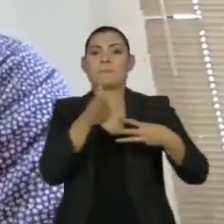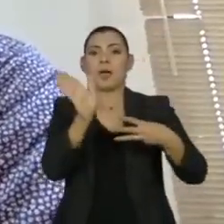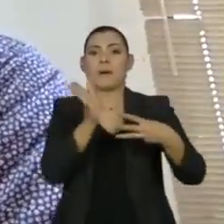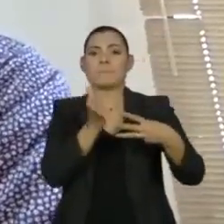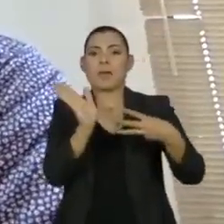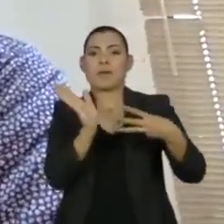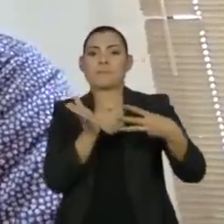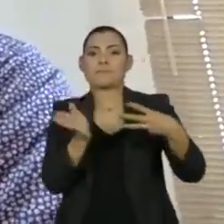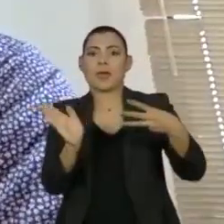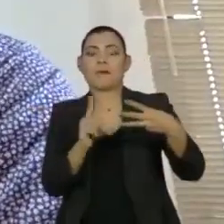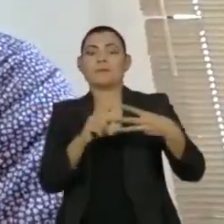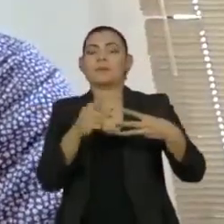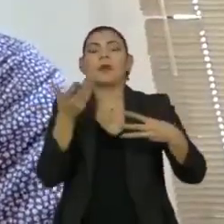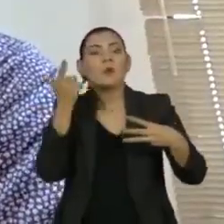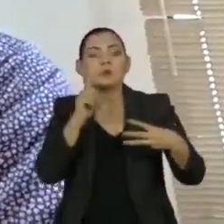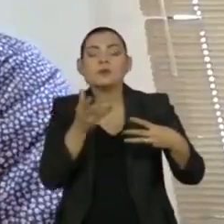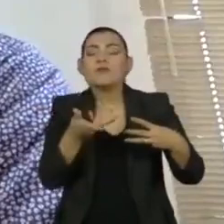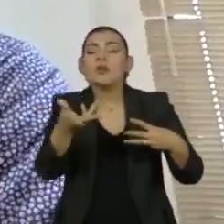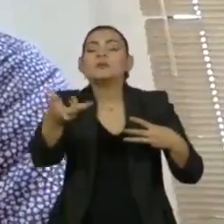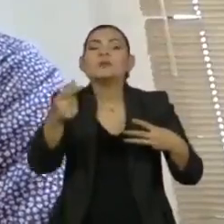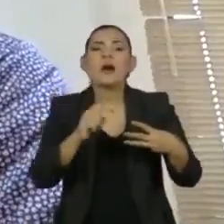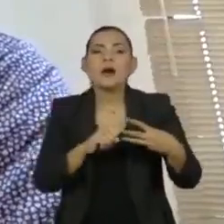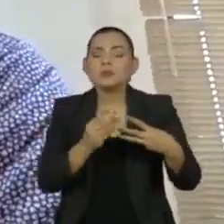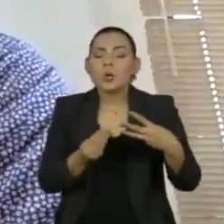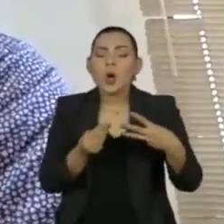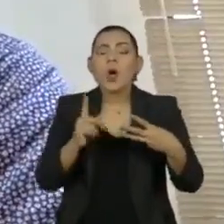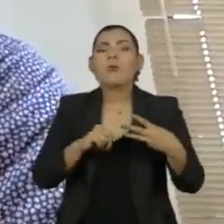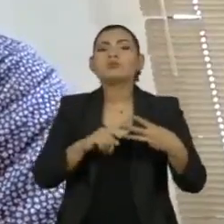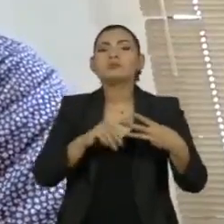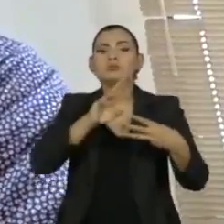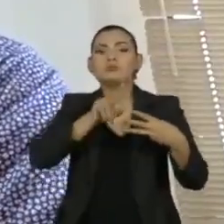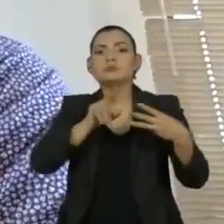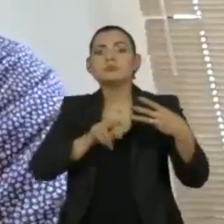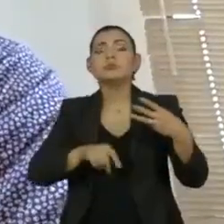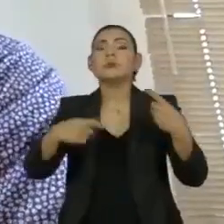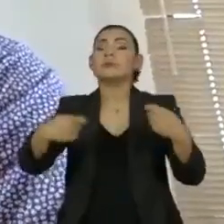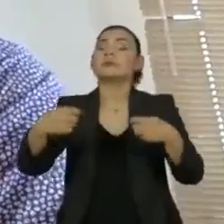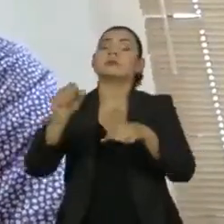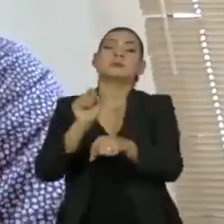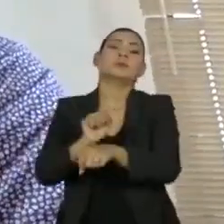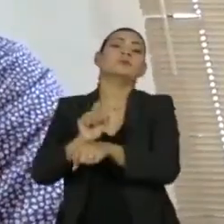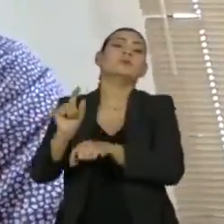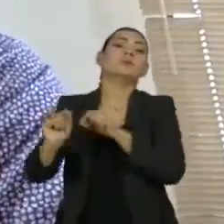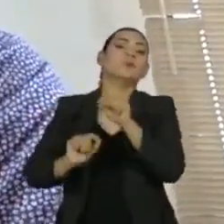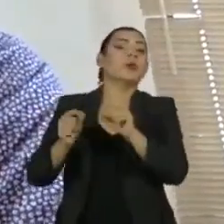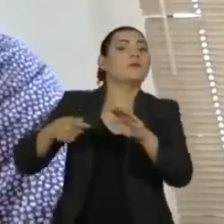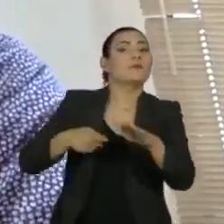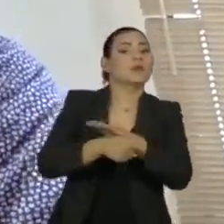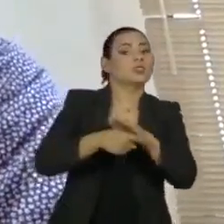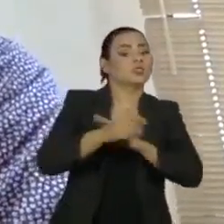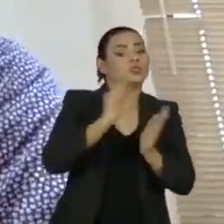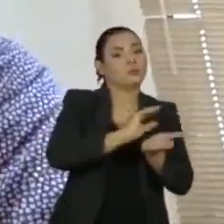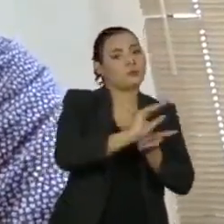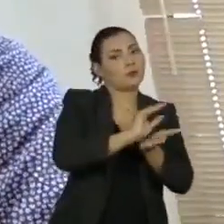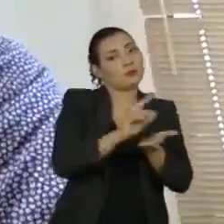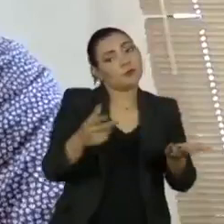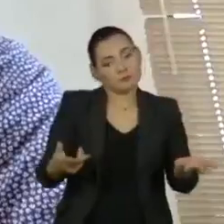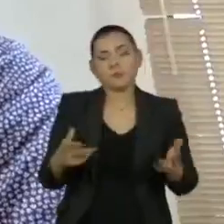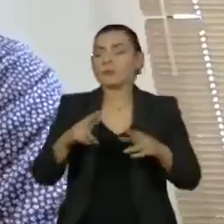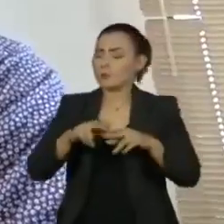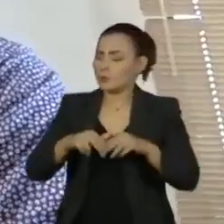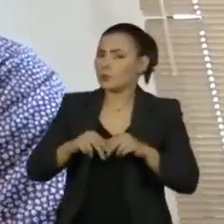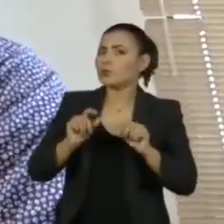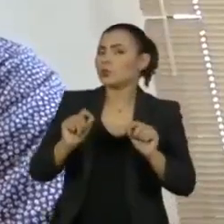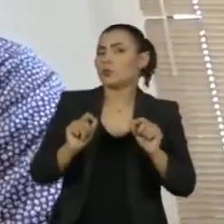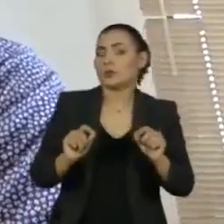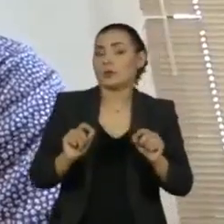inclusive, as velocidades, a implantação, dependerá especialmente de investimentos. Então, Joyce, vamos considerar o